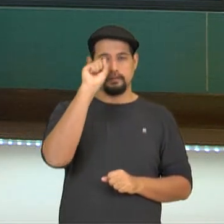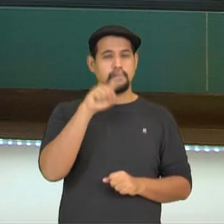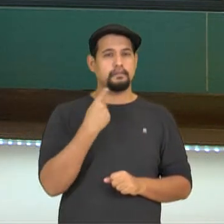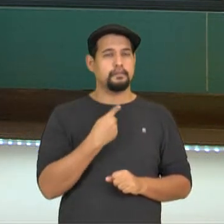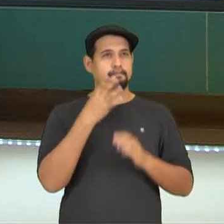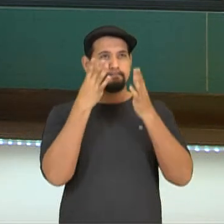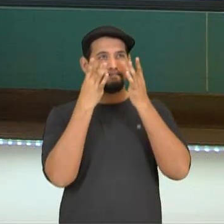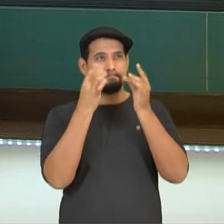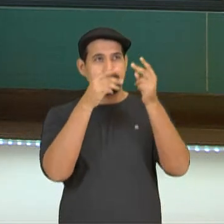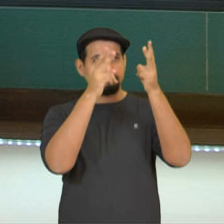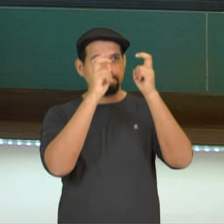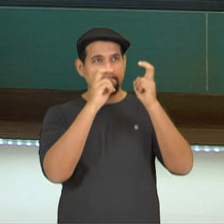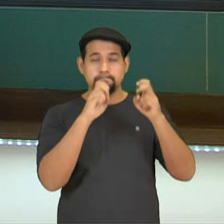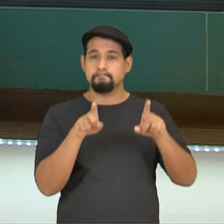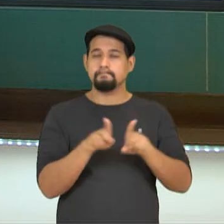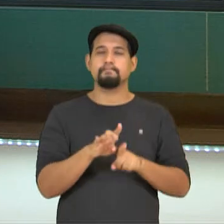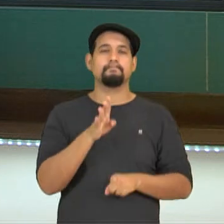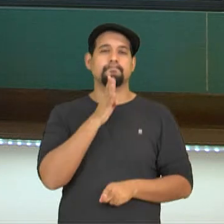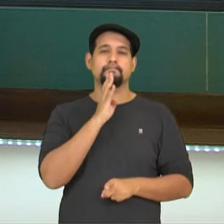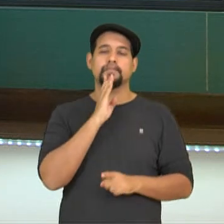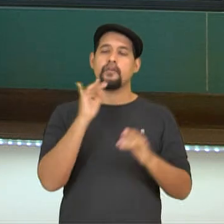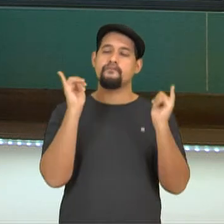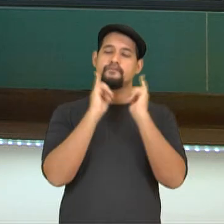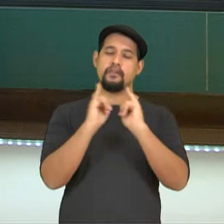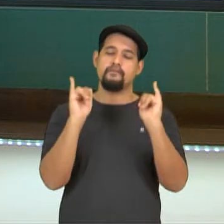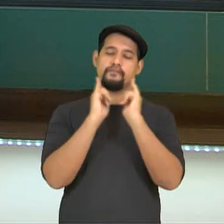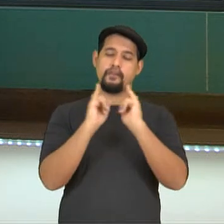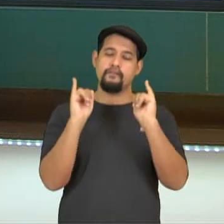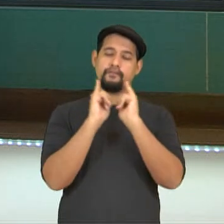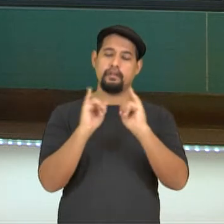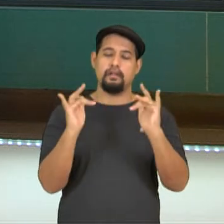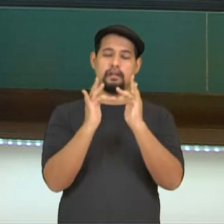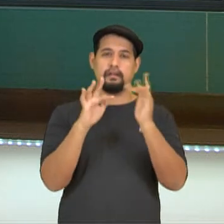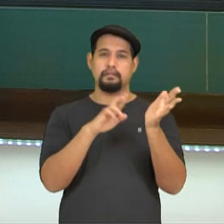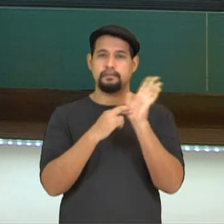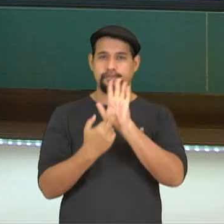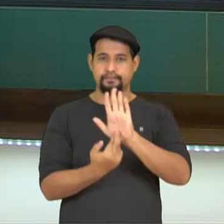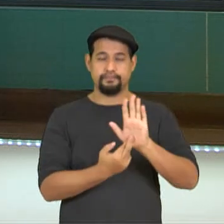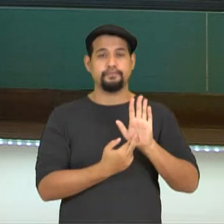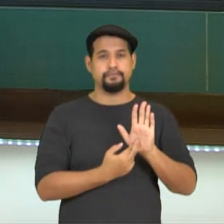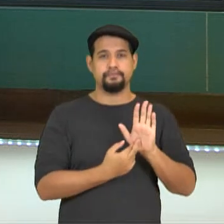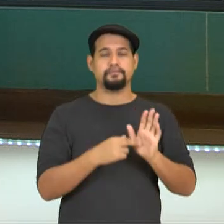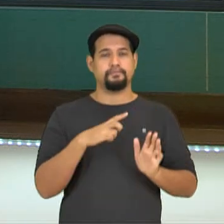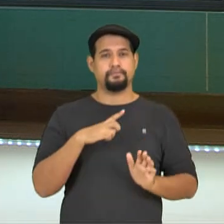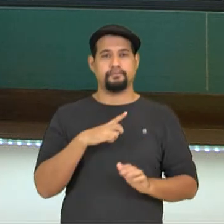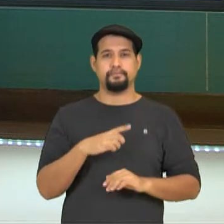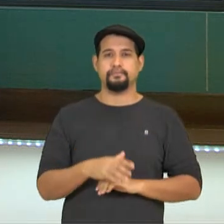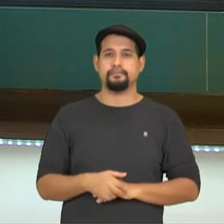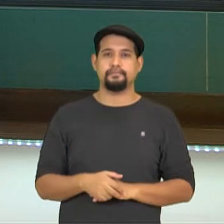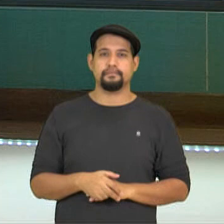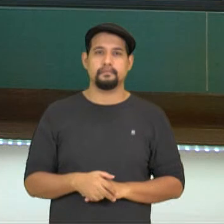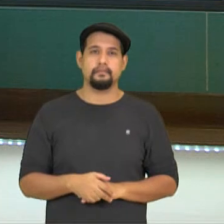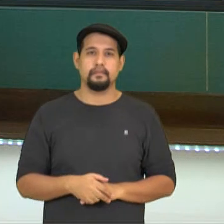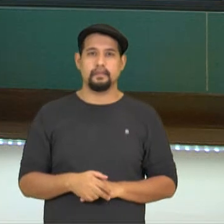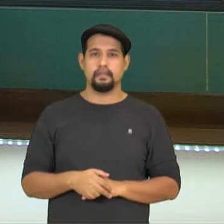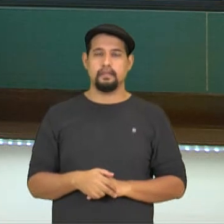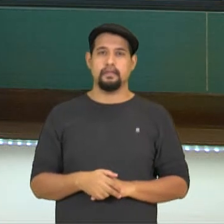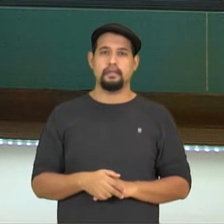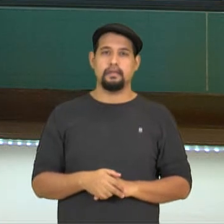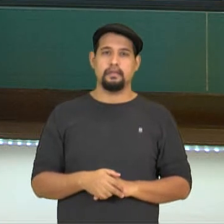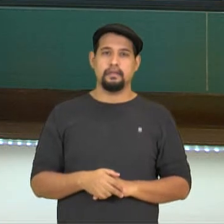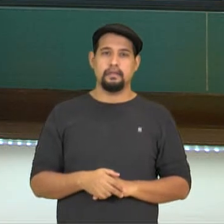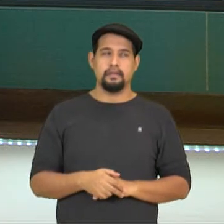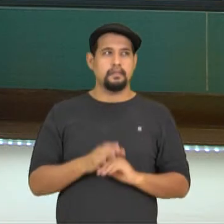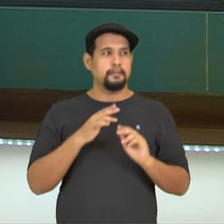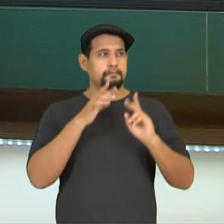prestar atenção e conhecer essas informações em relação à representação gráfica da função quadrática.